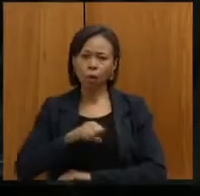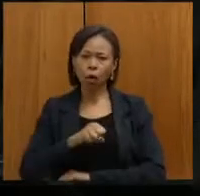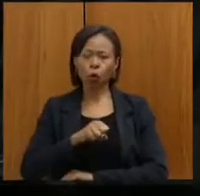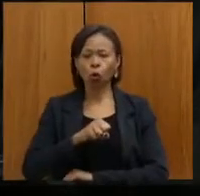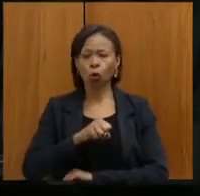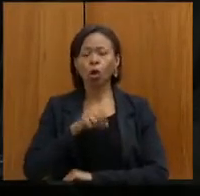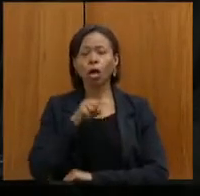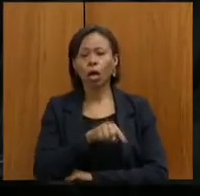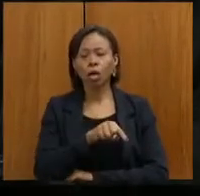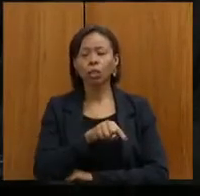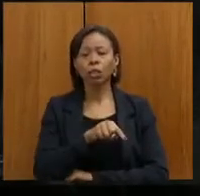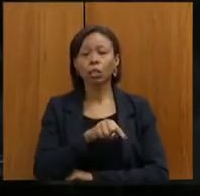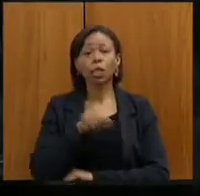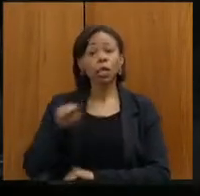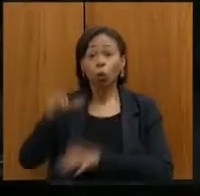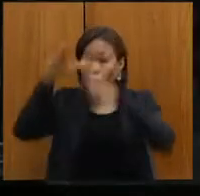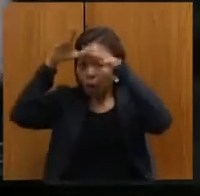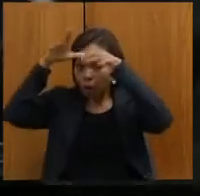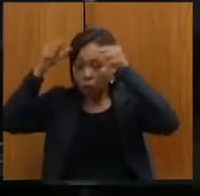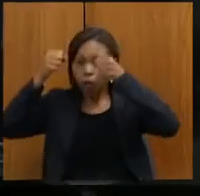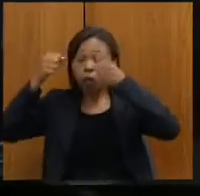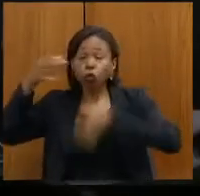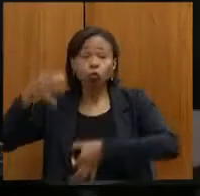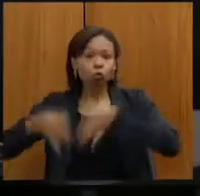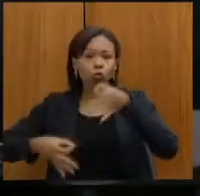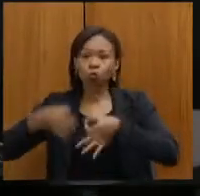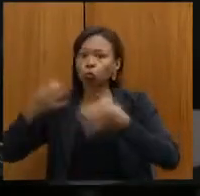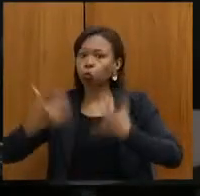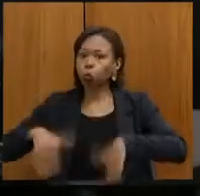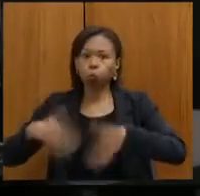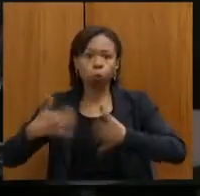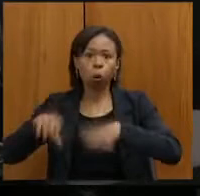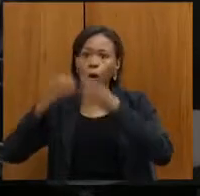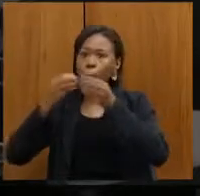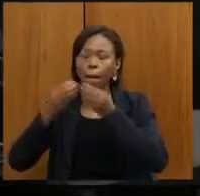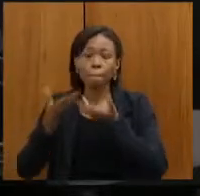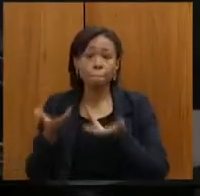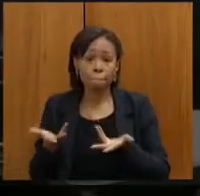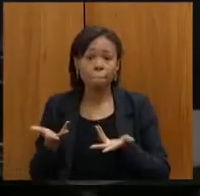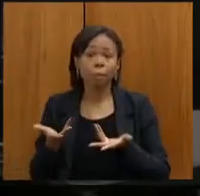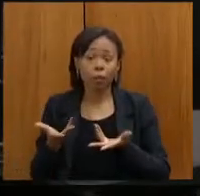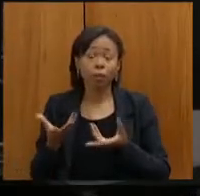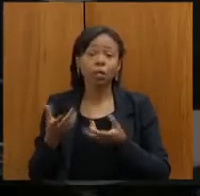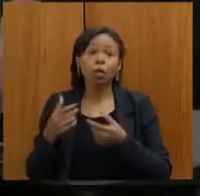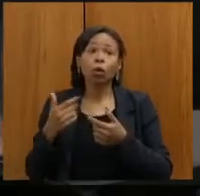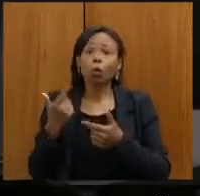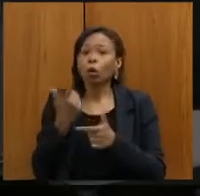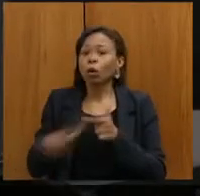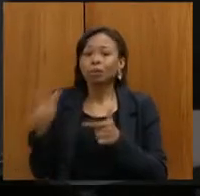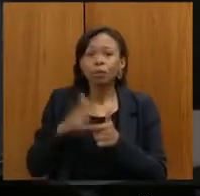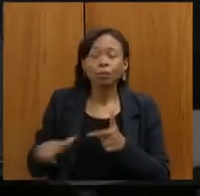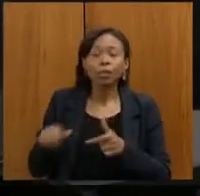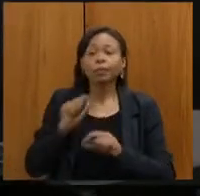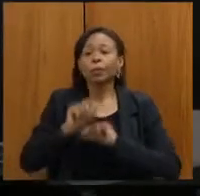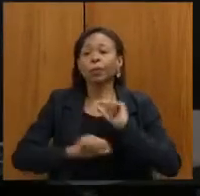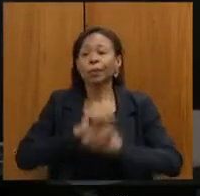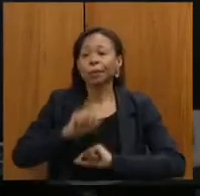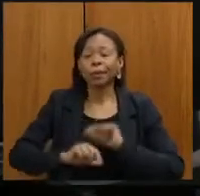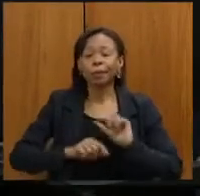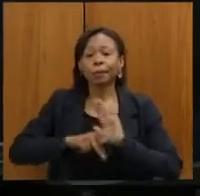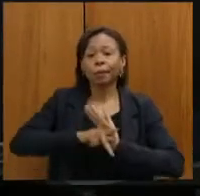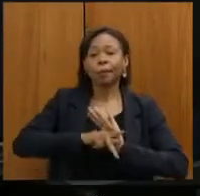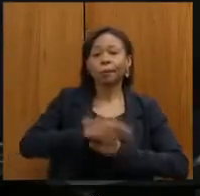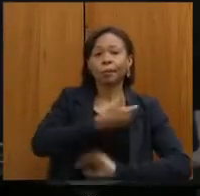que deixaram outro mal de Justiça na estação horrorosa situação encaminhada equacionada entre Governo do Estado e